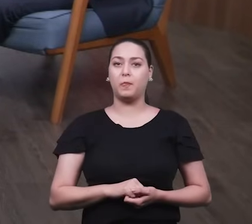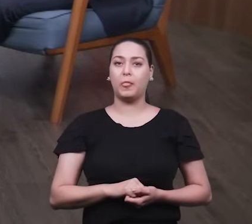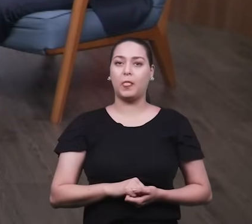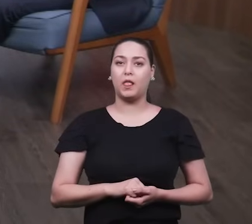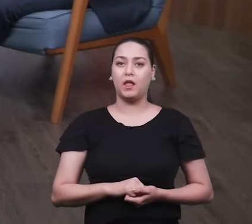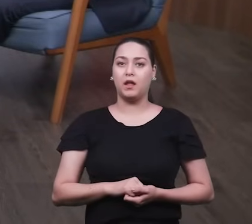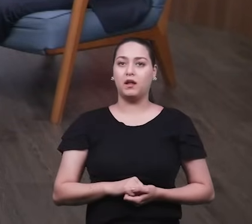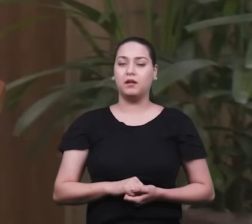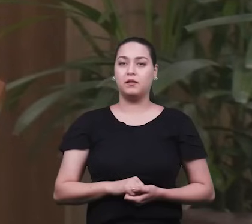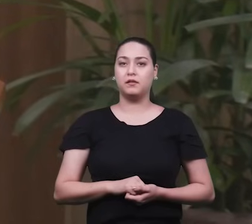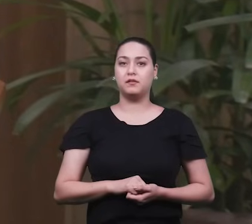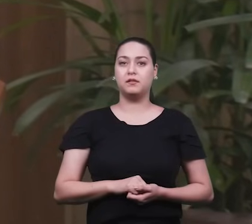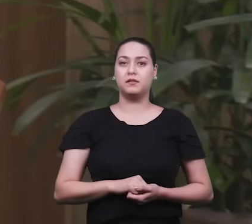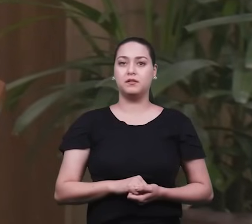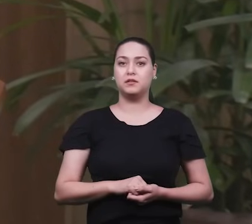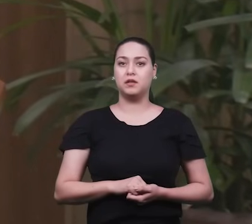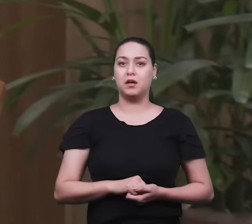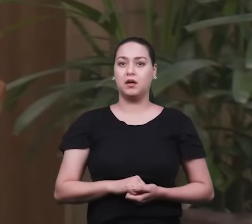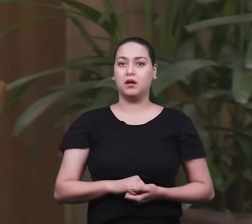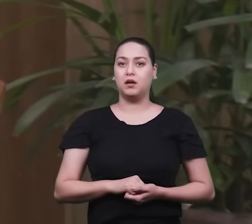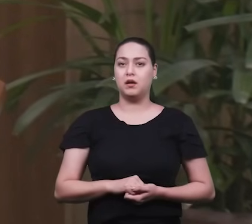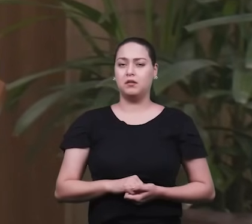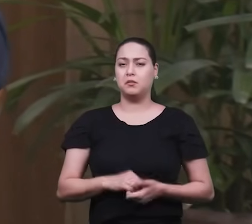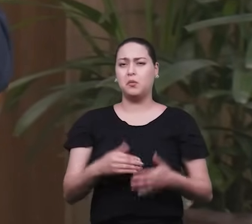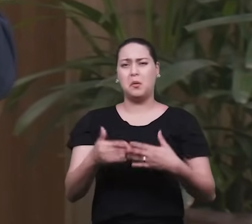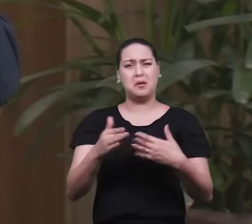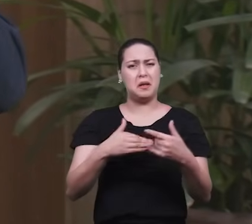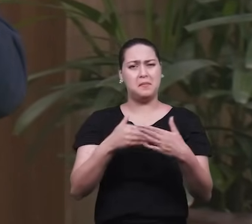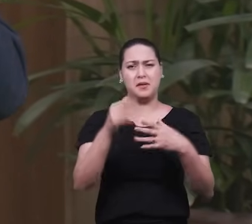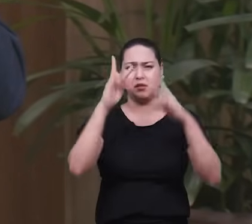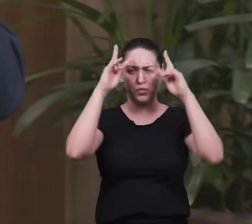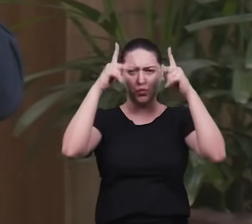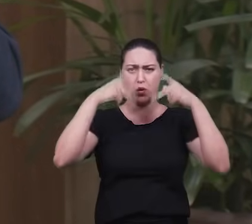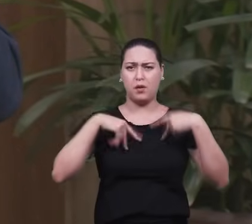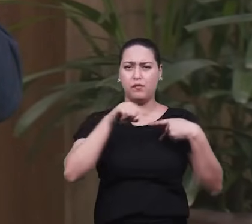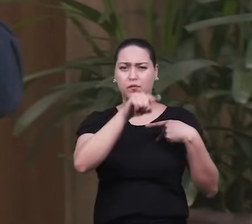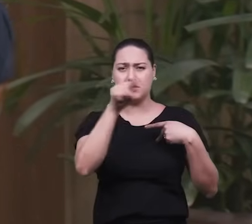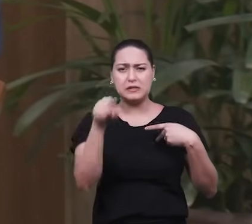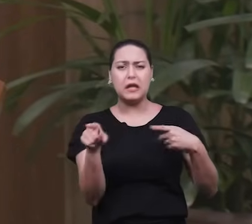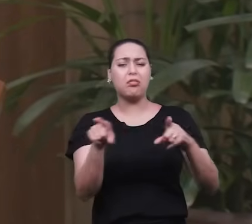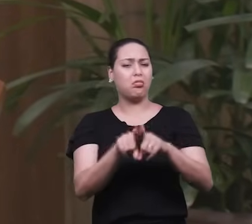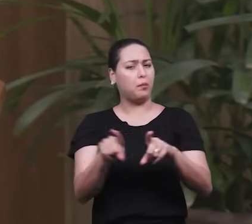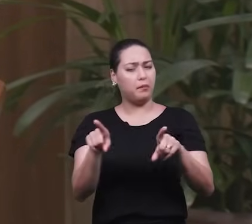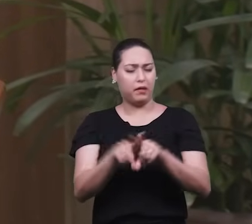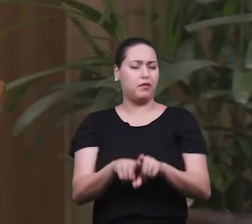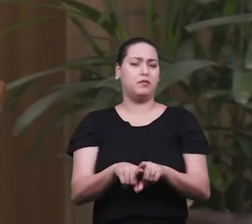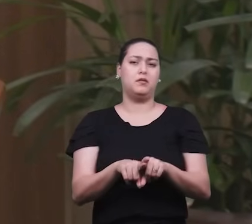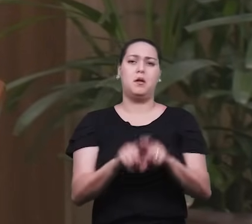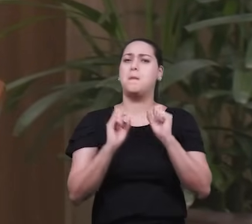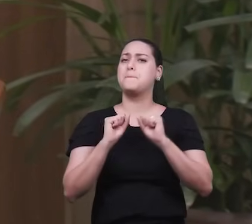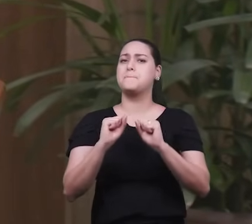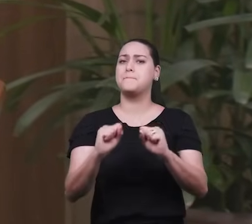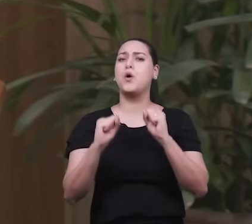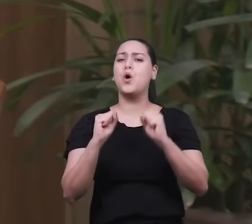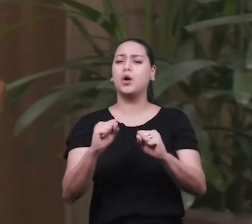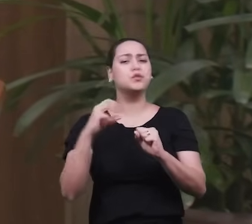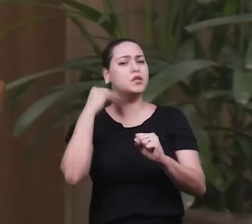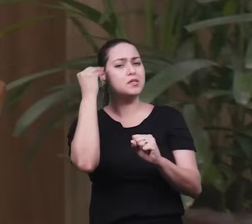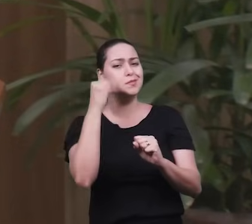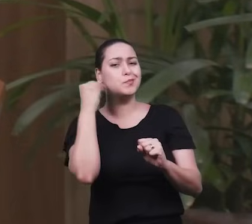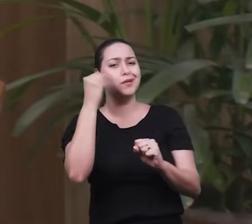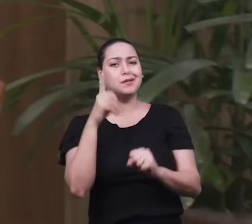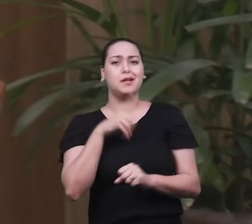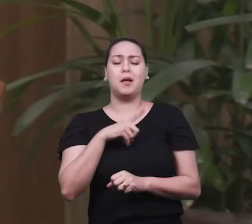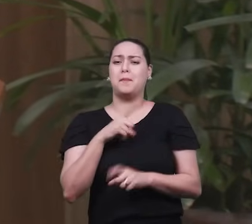um, em linha com o que Daniel disse agora, qualquer um de nós, você que nos assiste, pode